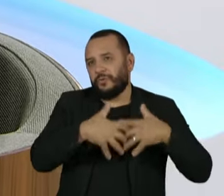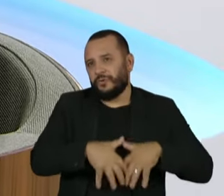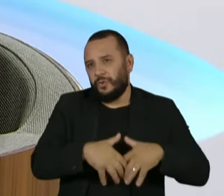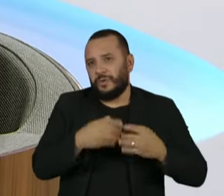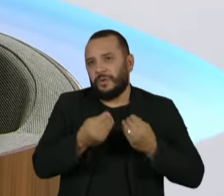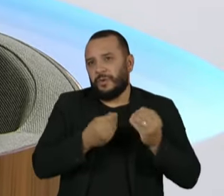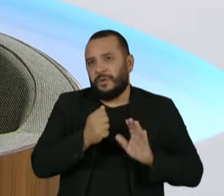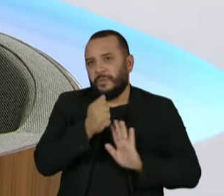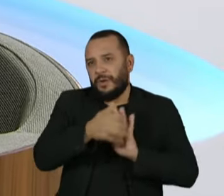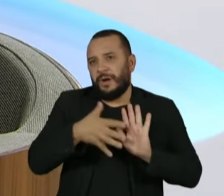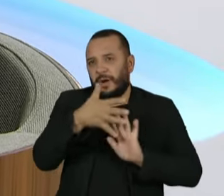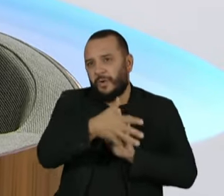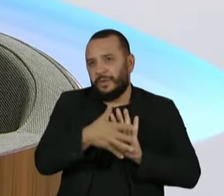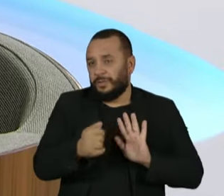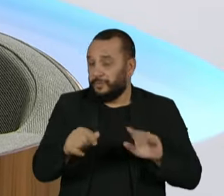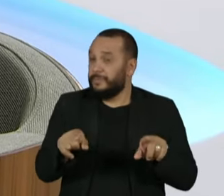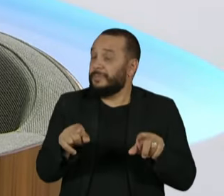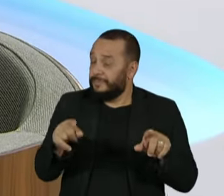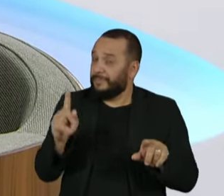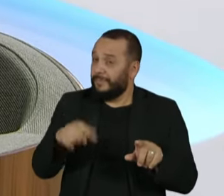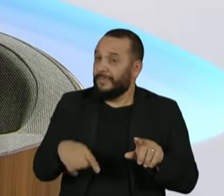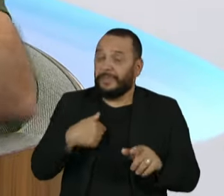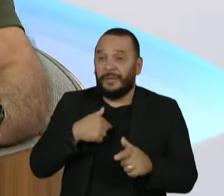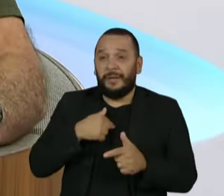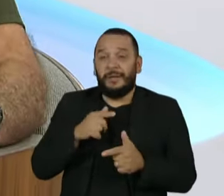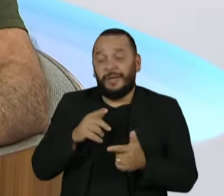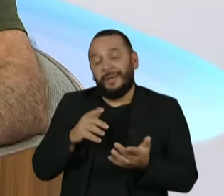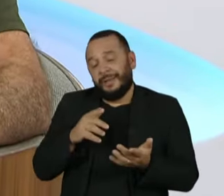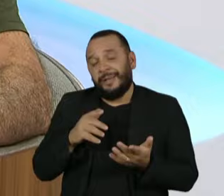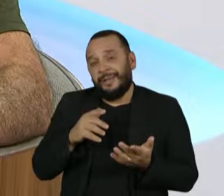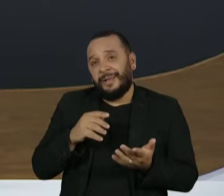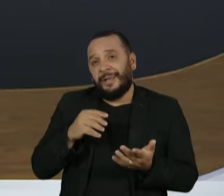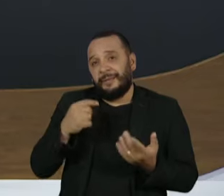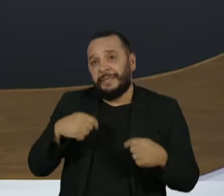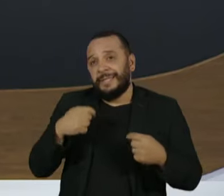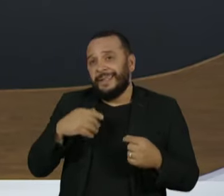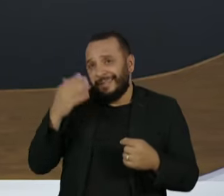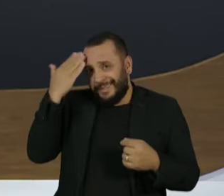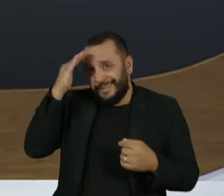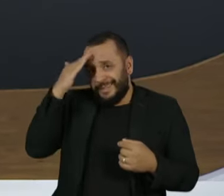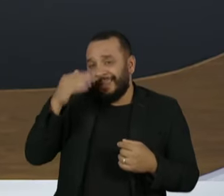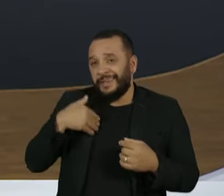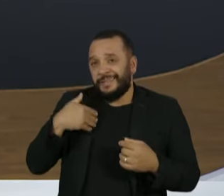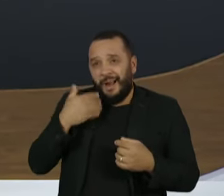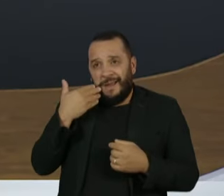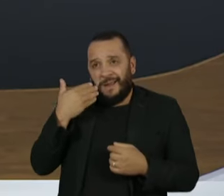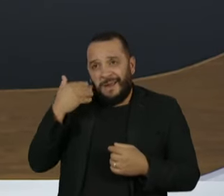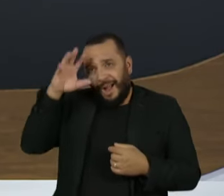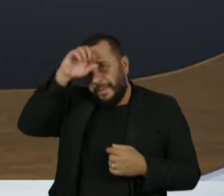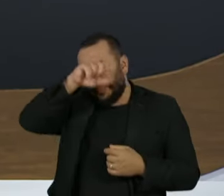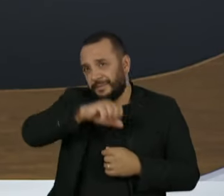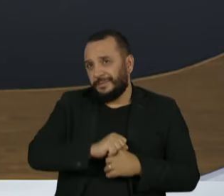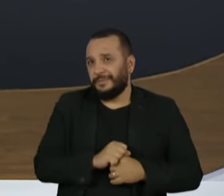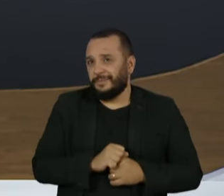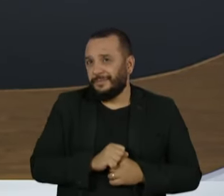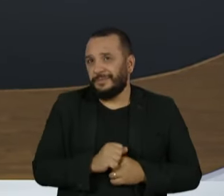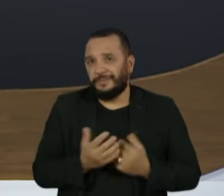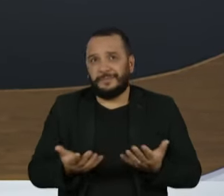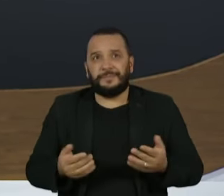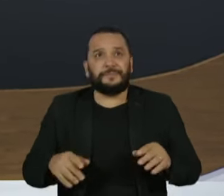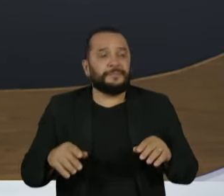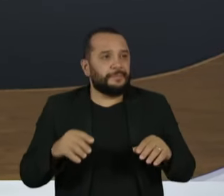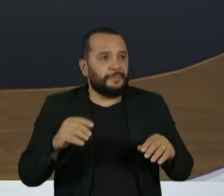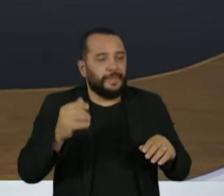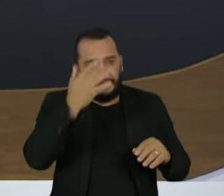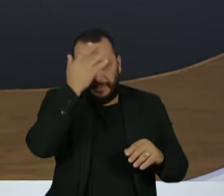problema de formação para vida na sociedade eu não vejo a alternativo muito